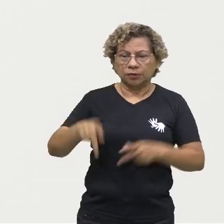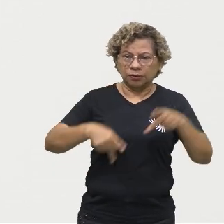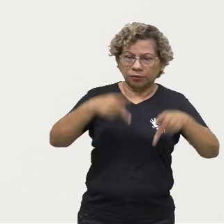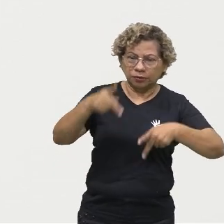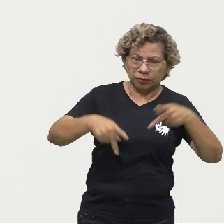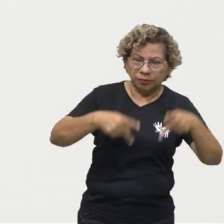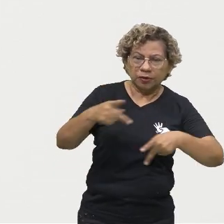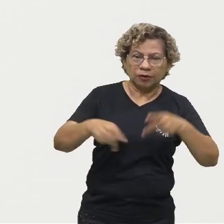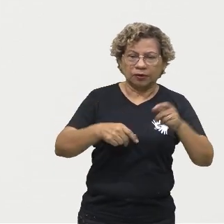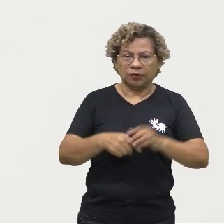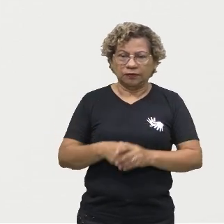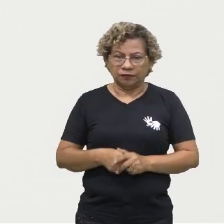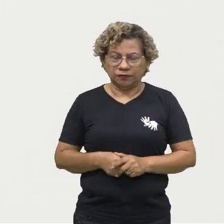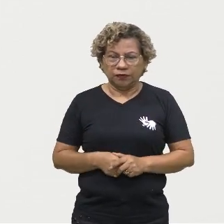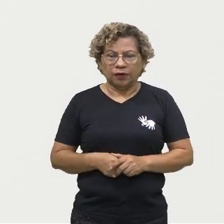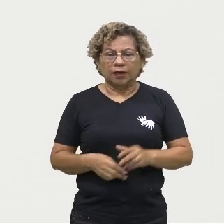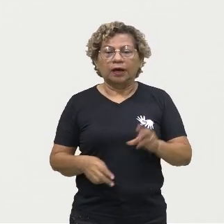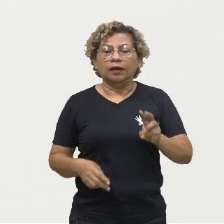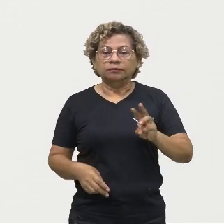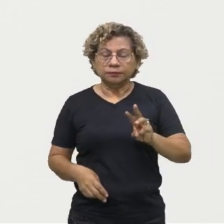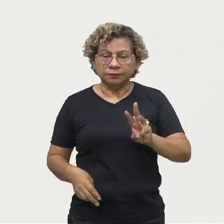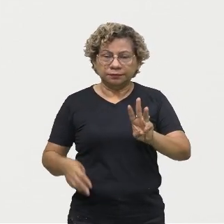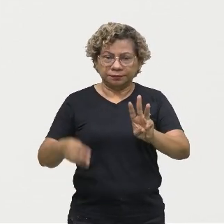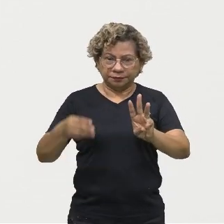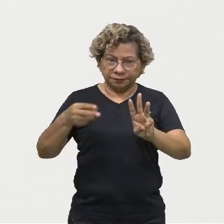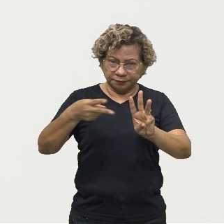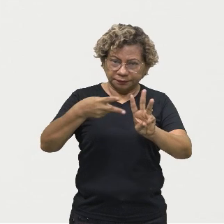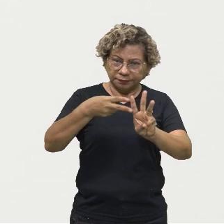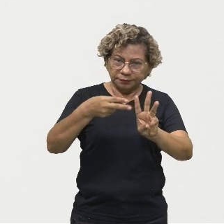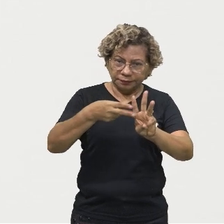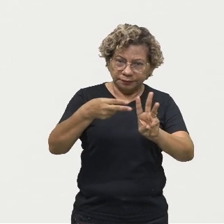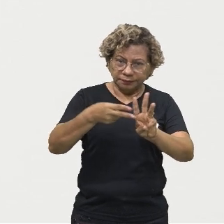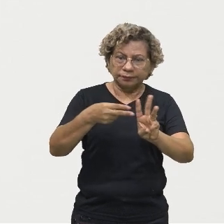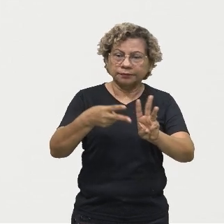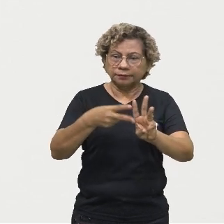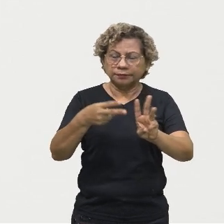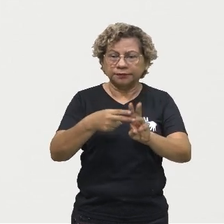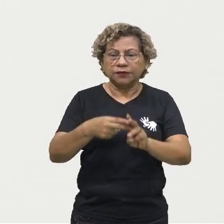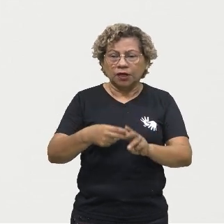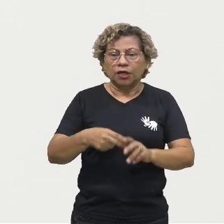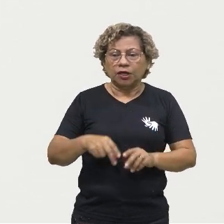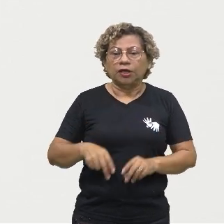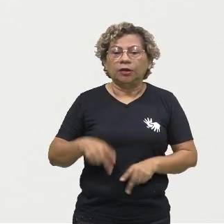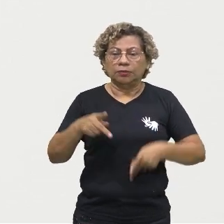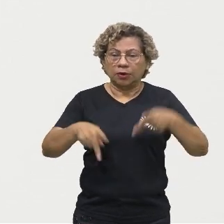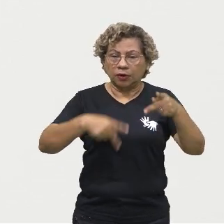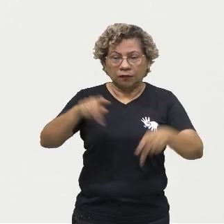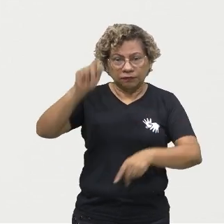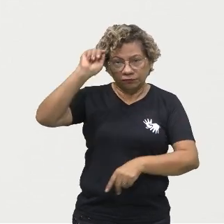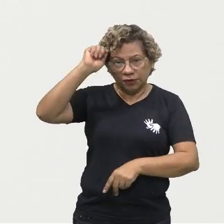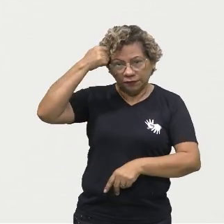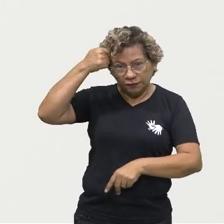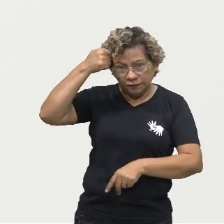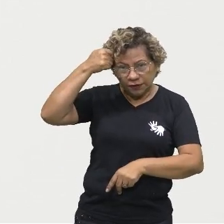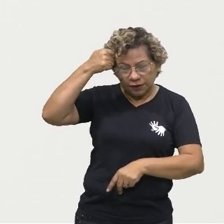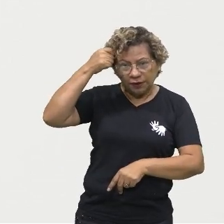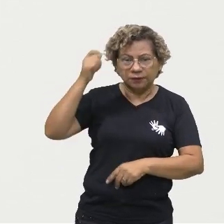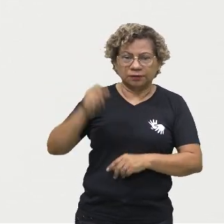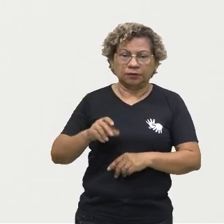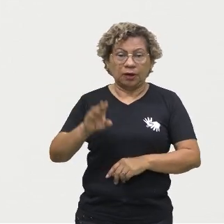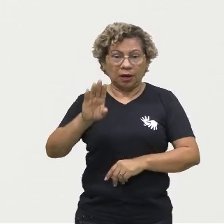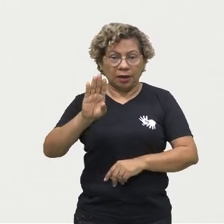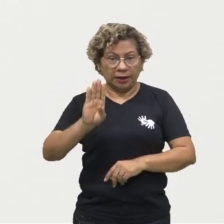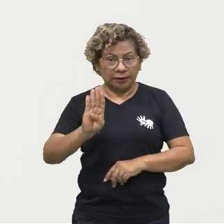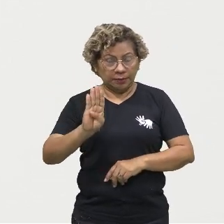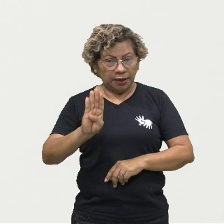é esta aí. Pessoal, aqui que fique claro que não quer dizer que não haja algum